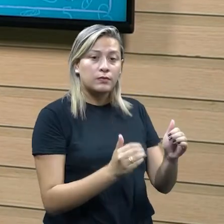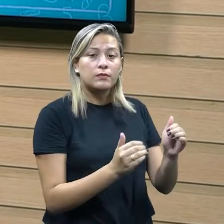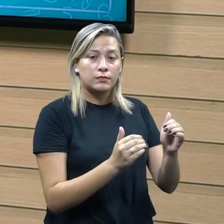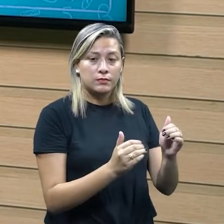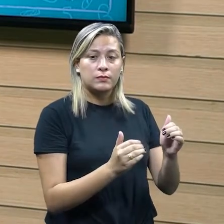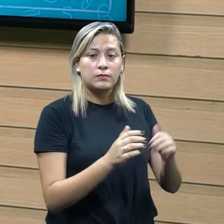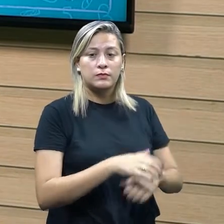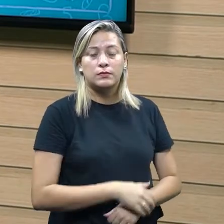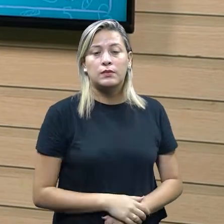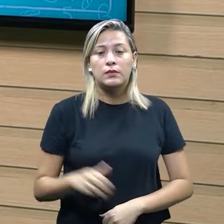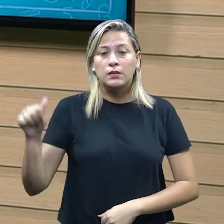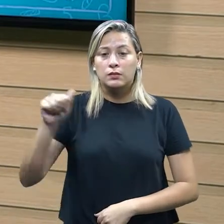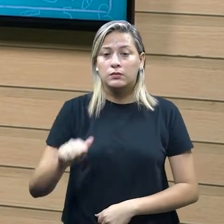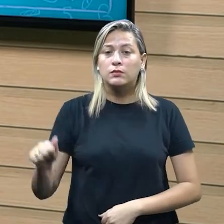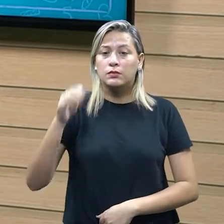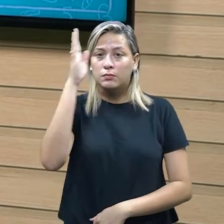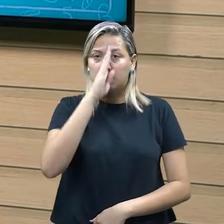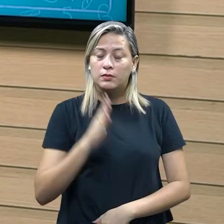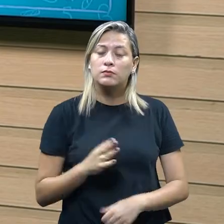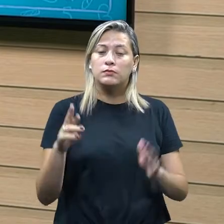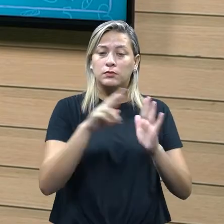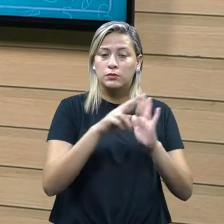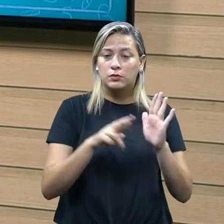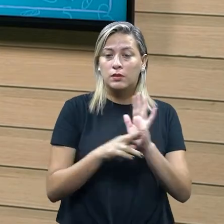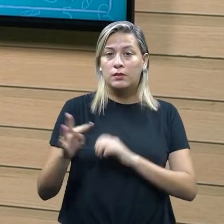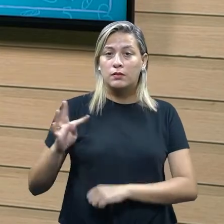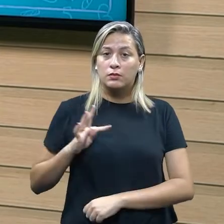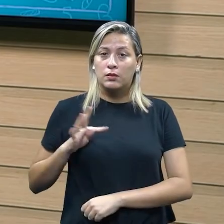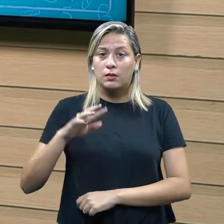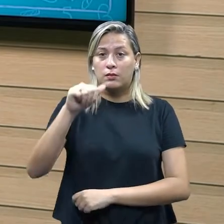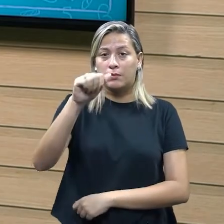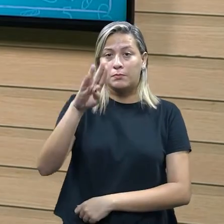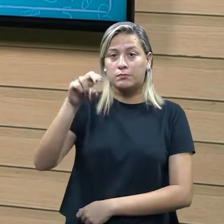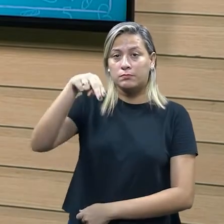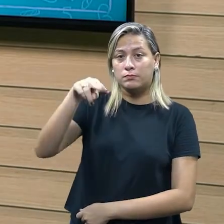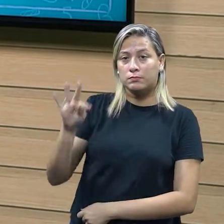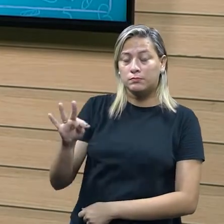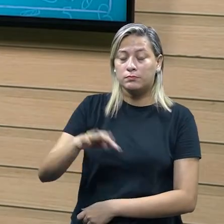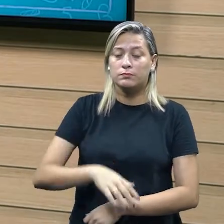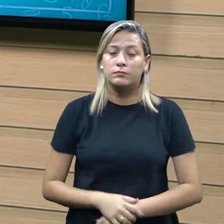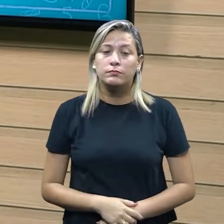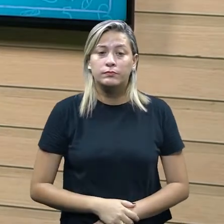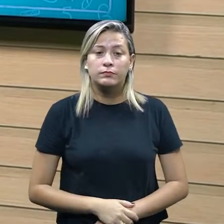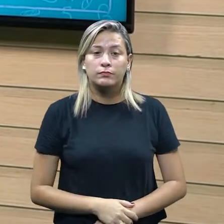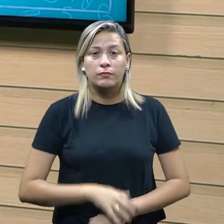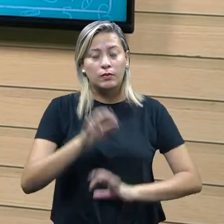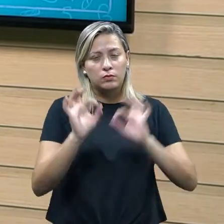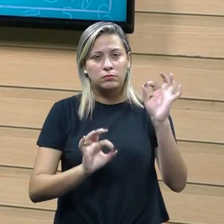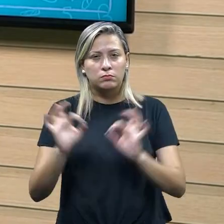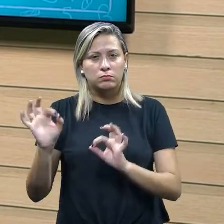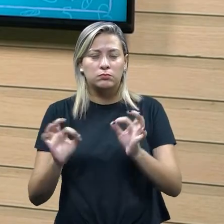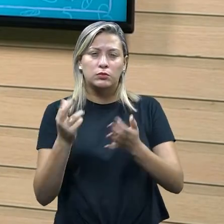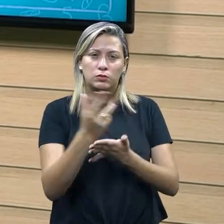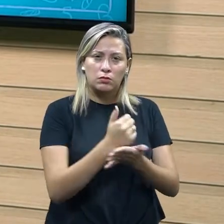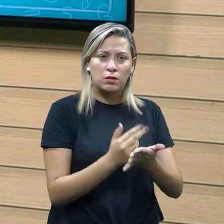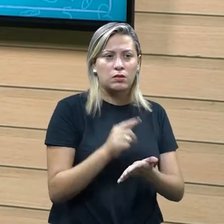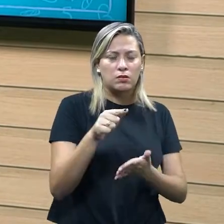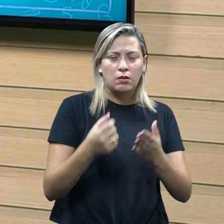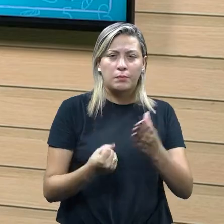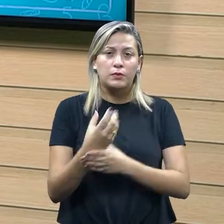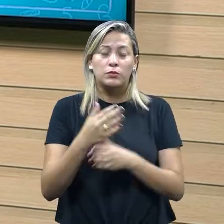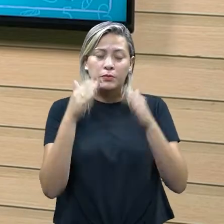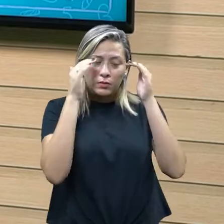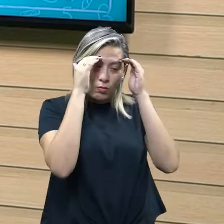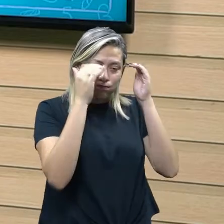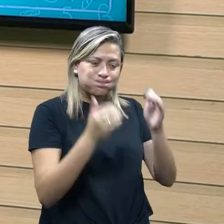Normas Técnicas, né? Que é a ABNT. Então, quando você vai fazer um desenho, você precisa estar de acordo com essas normas,